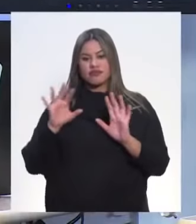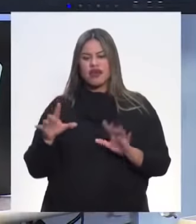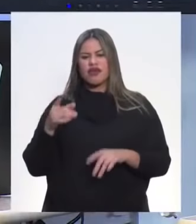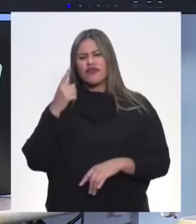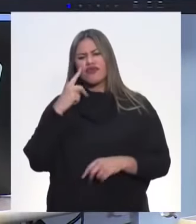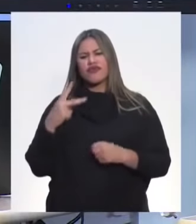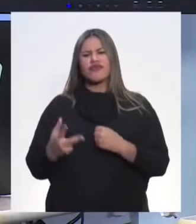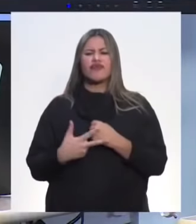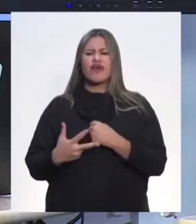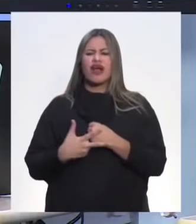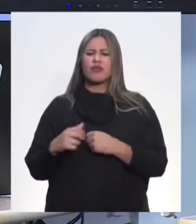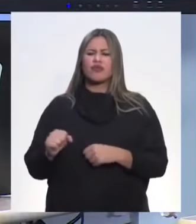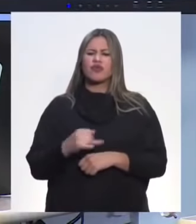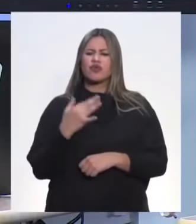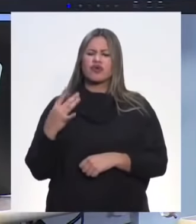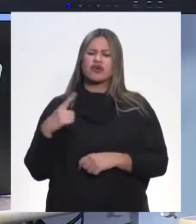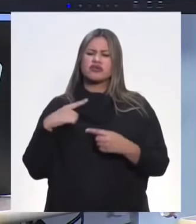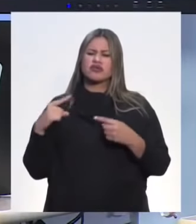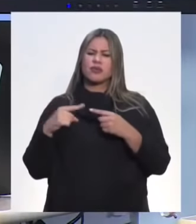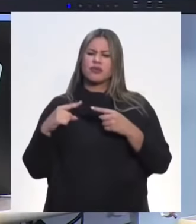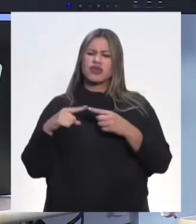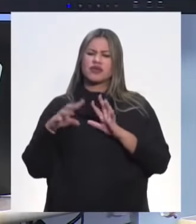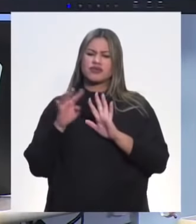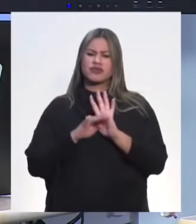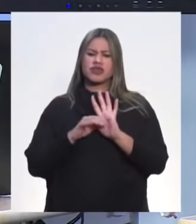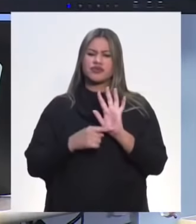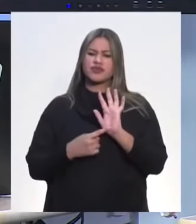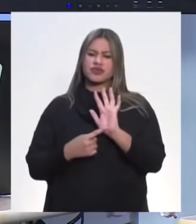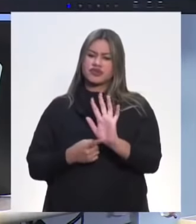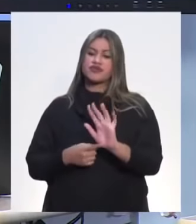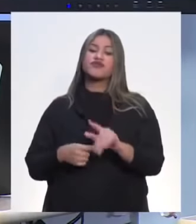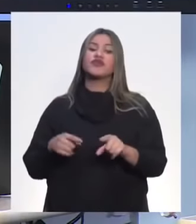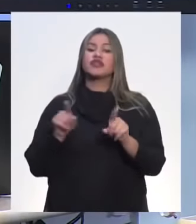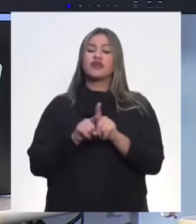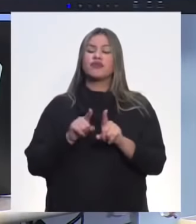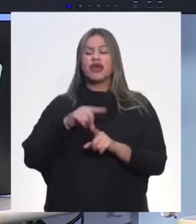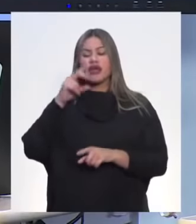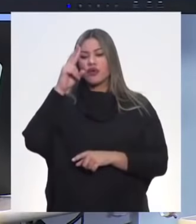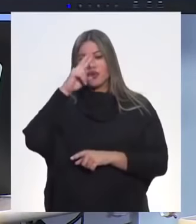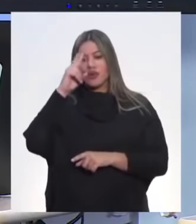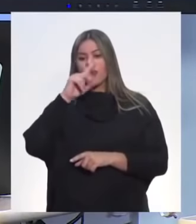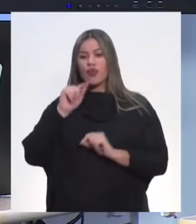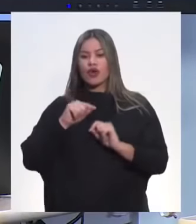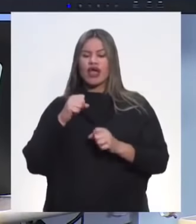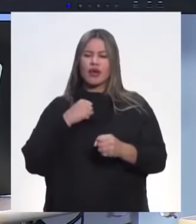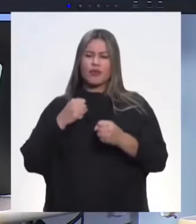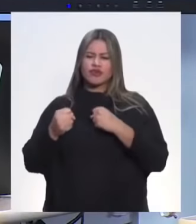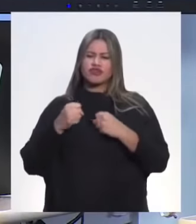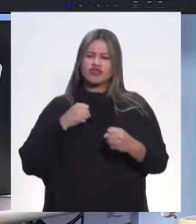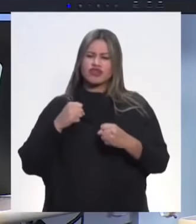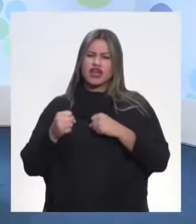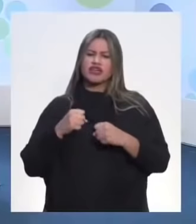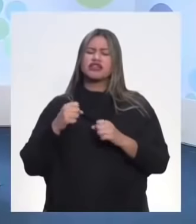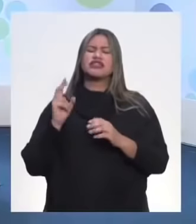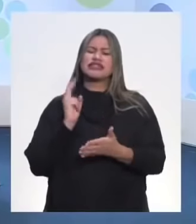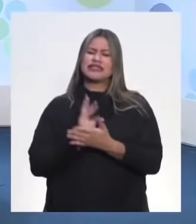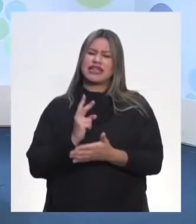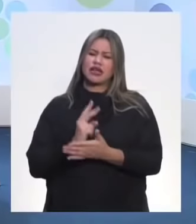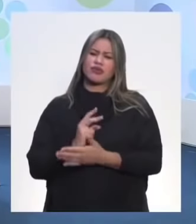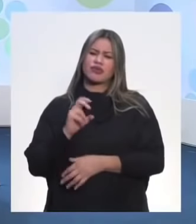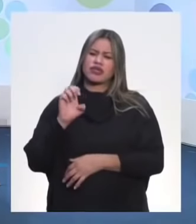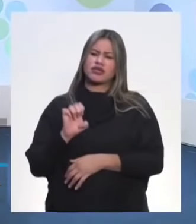que, querendo ou não, os textos expositivos. Lembrando que uma reportagem, a reportagem, então, sempre ela é expositiva? Não